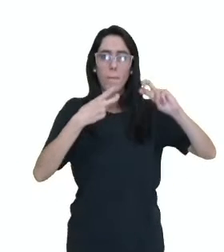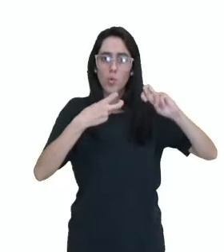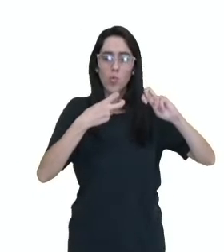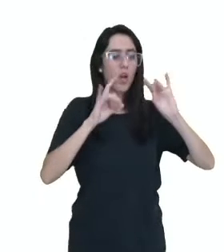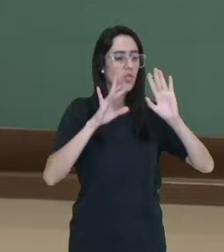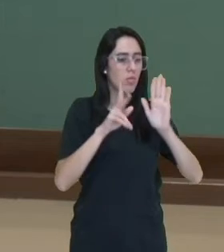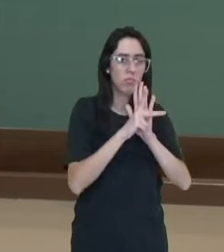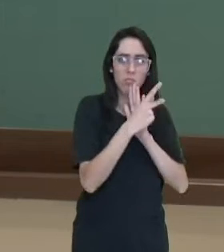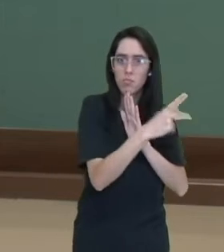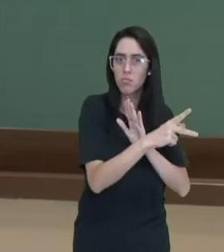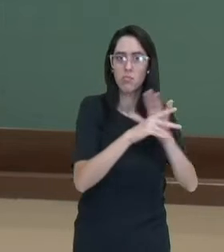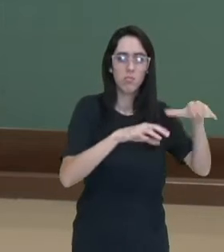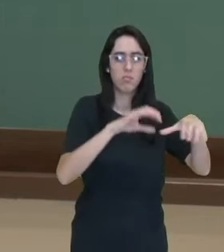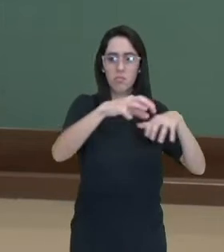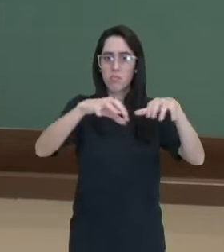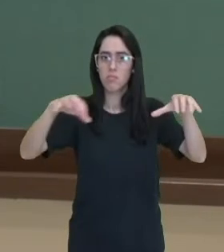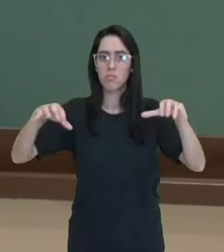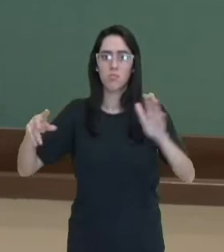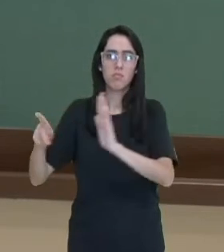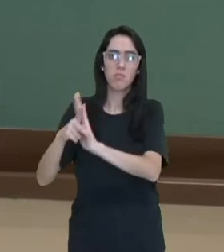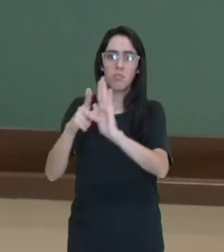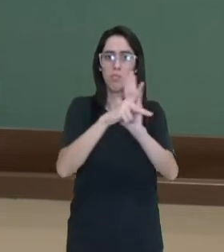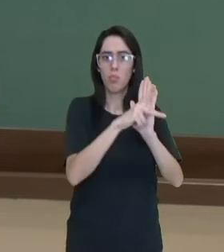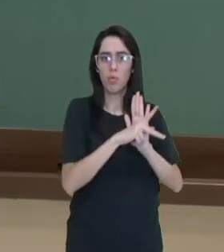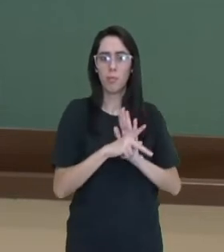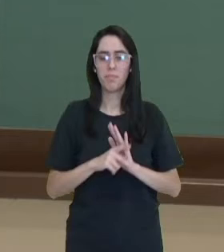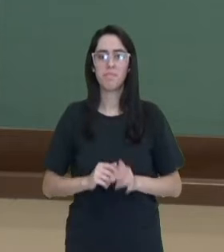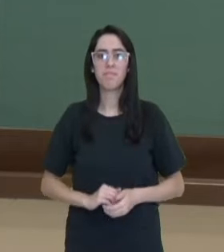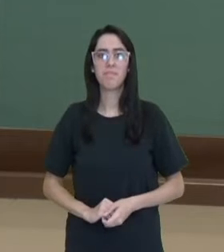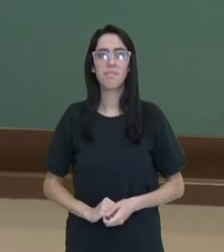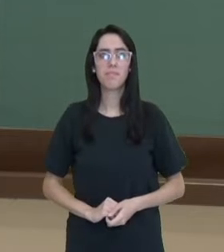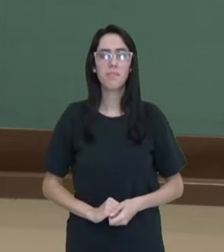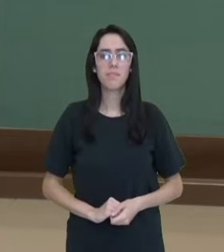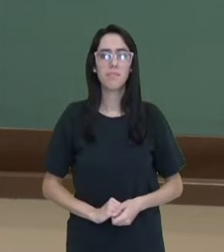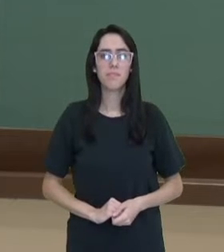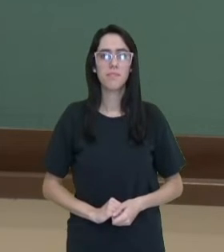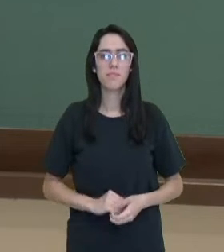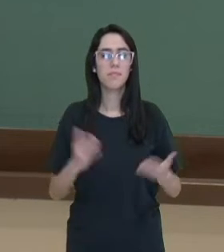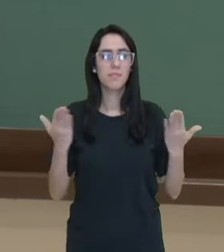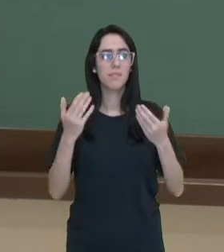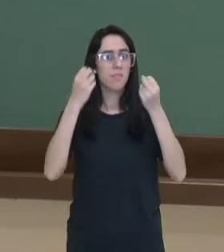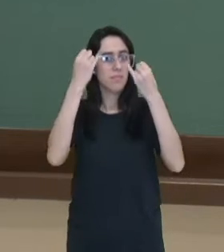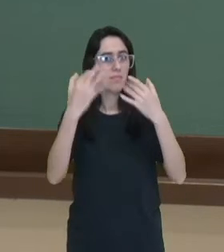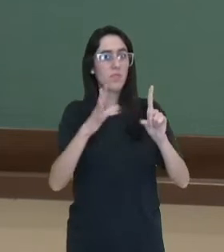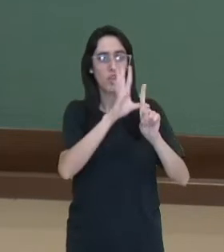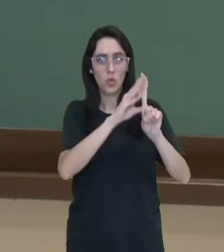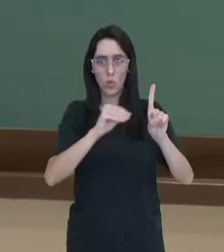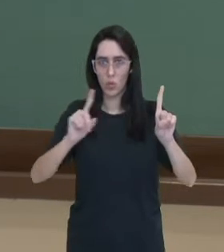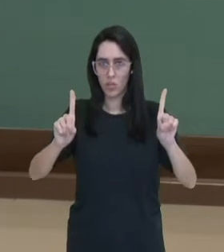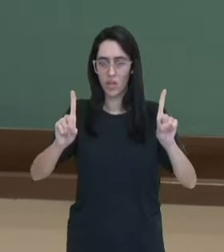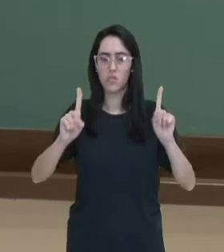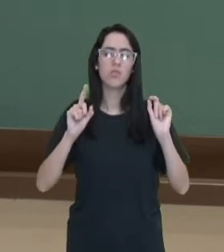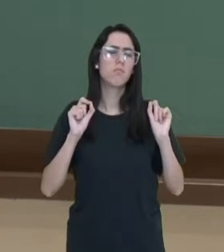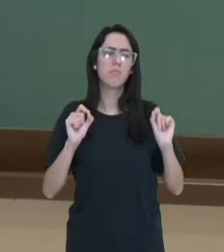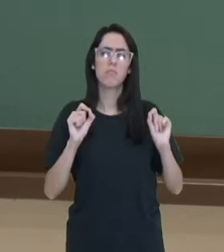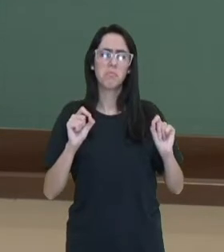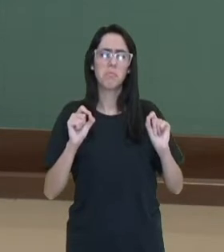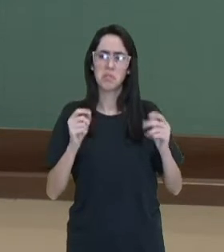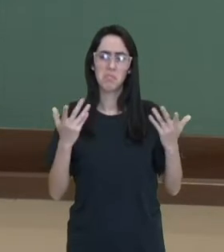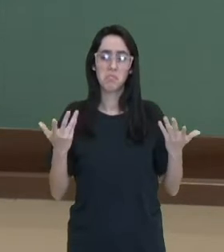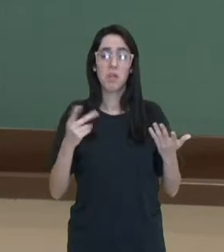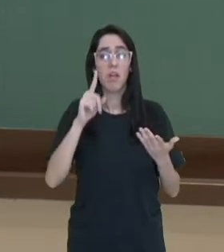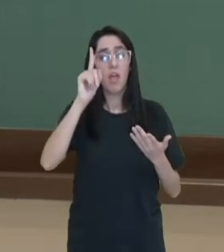tecido muscular, são as células-tronco unipotentes. Agora nós vamos falar sobre clonagem. Clonagem é um